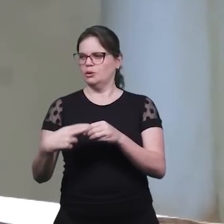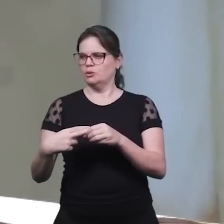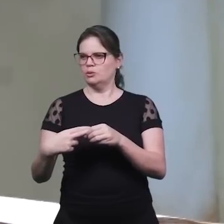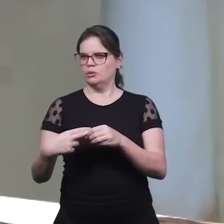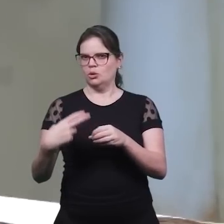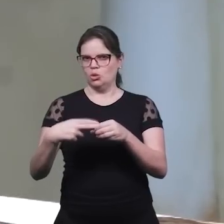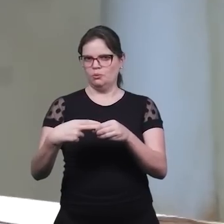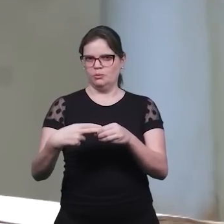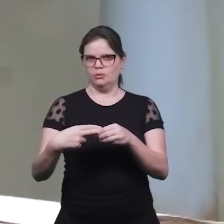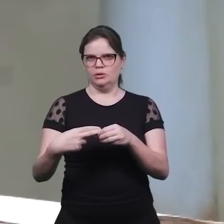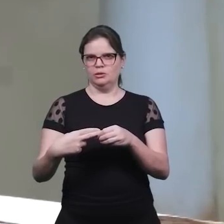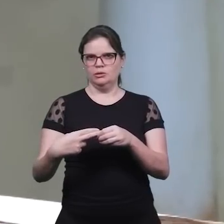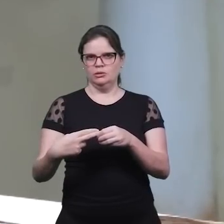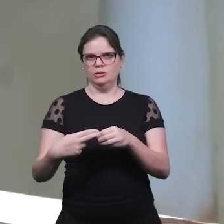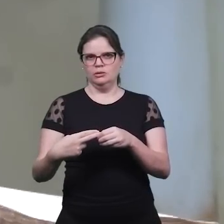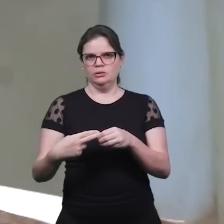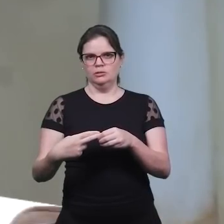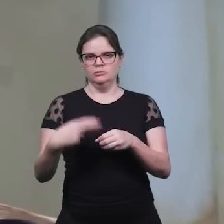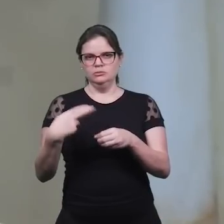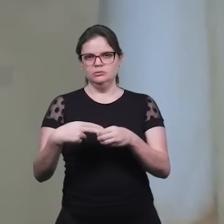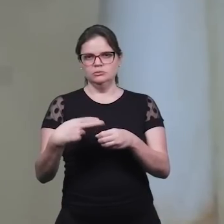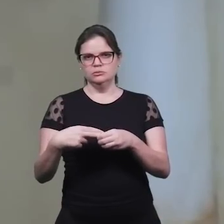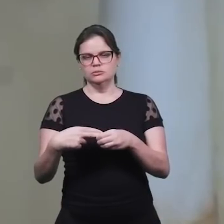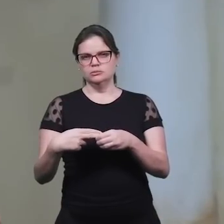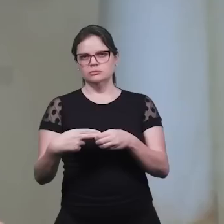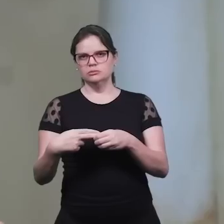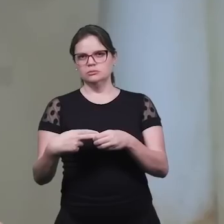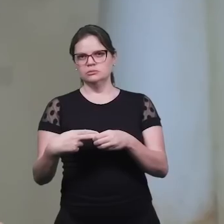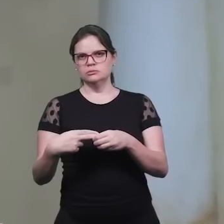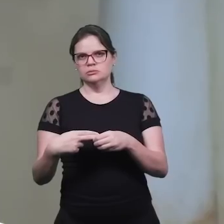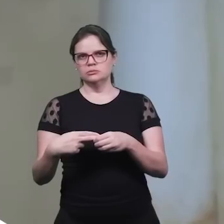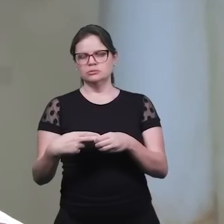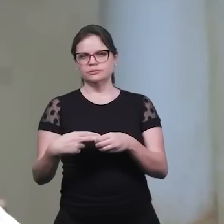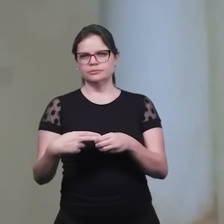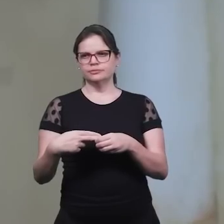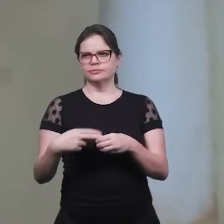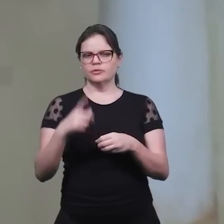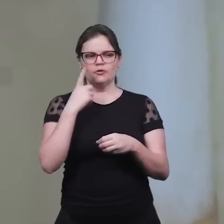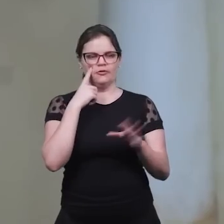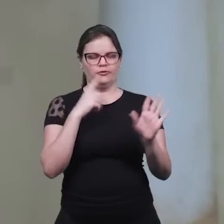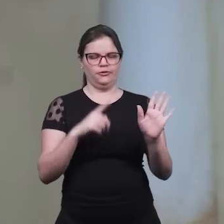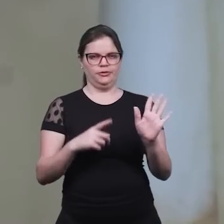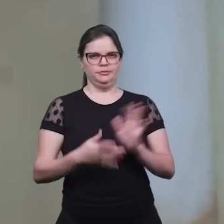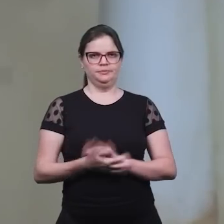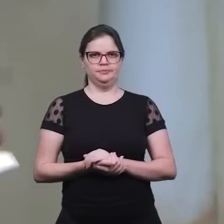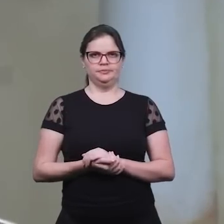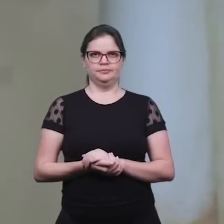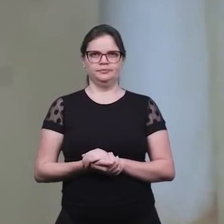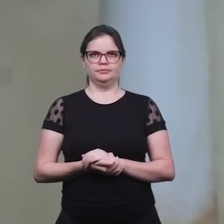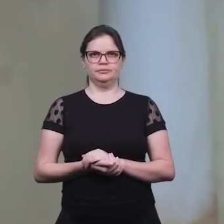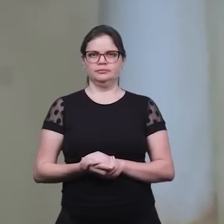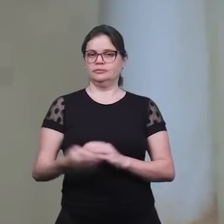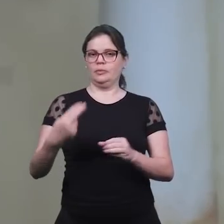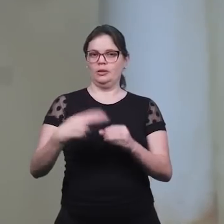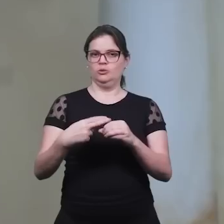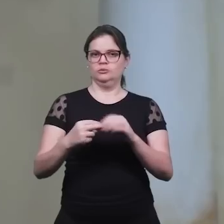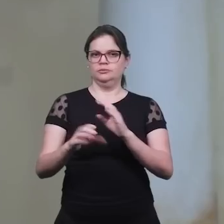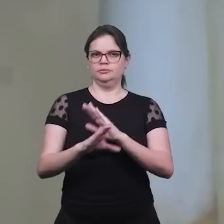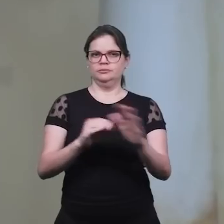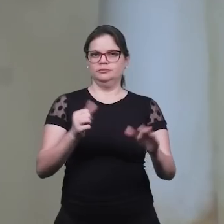não. Nós estamos aqui em Êxodo, acho que é Êxodo, número, deixa eu ver se é número... Número